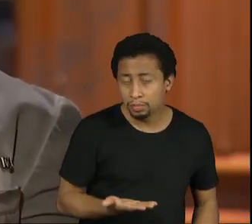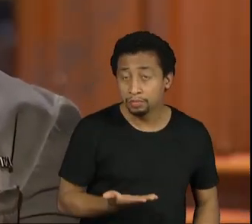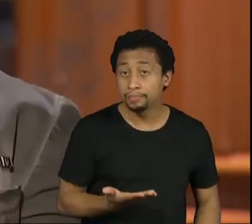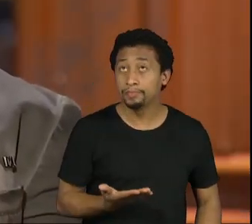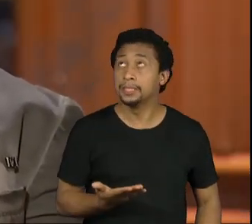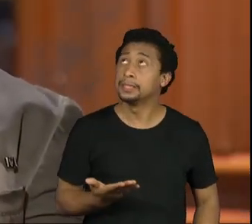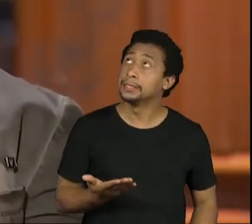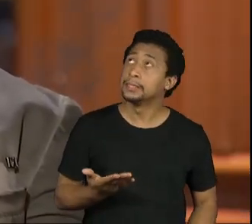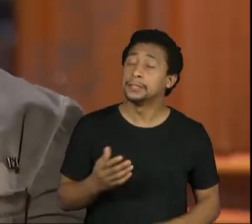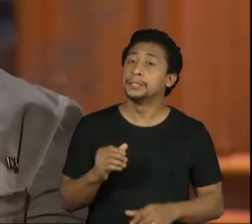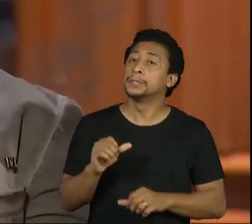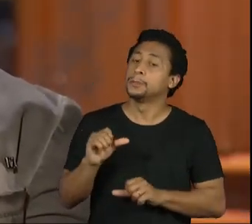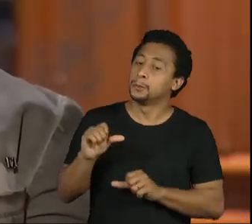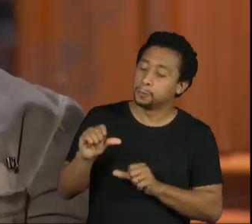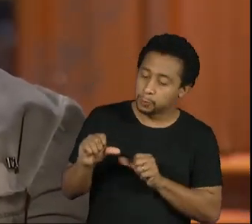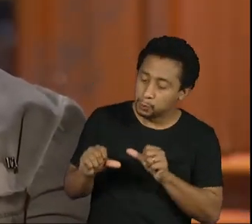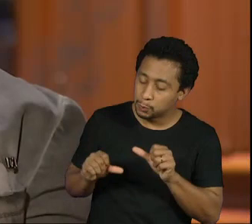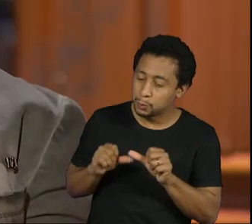de